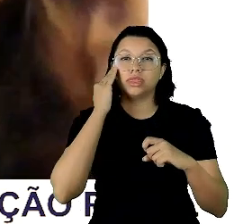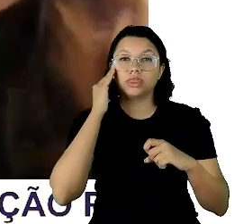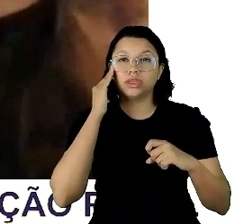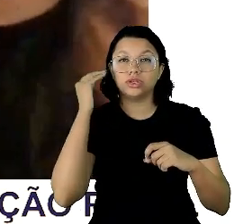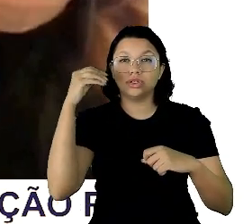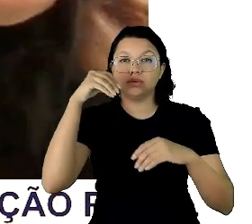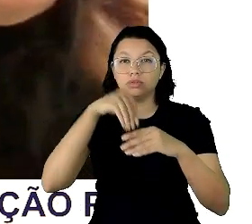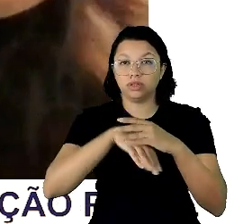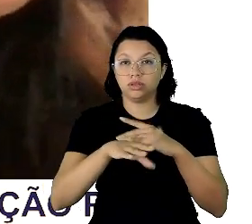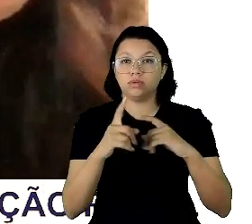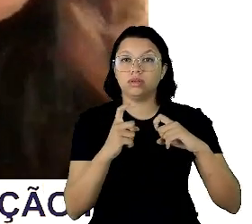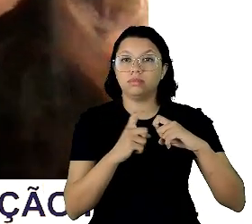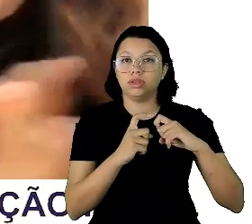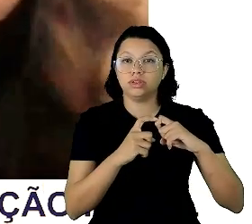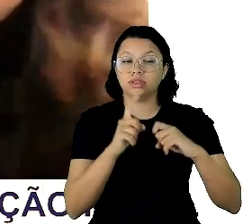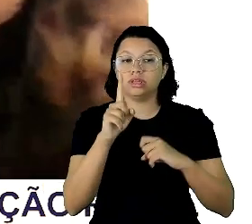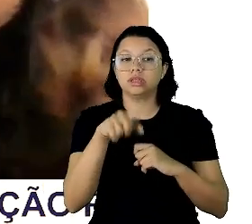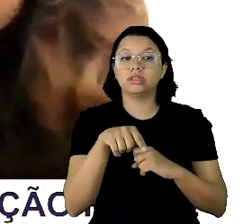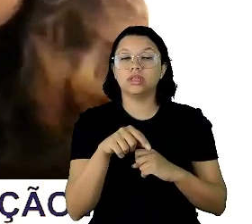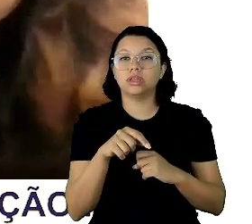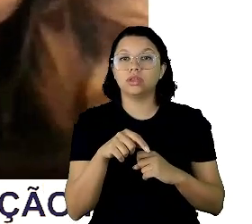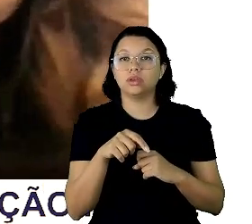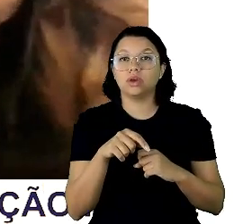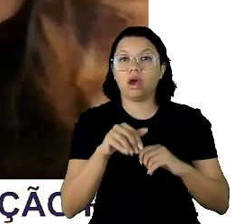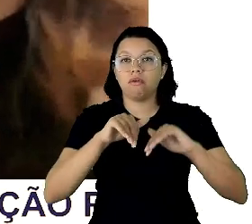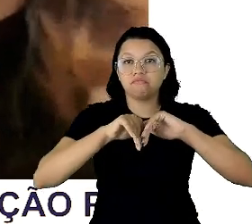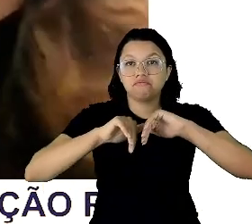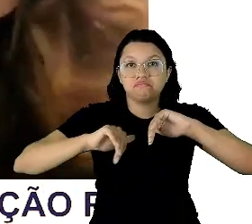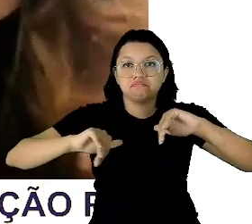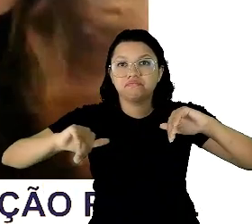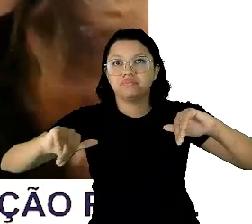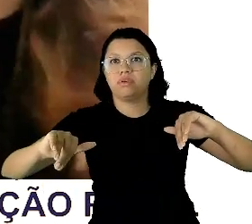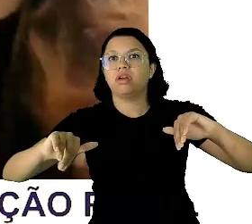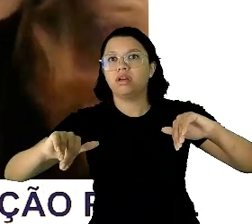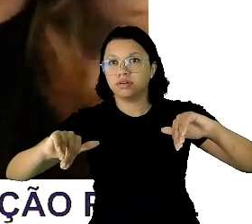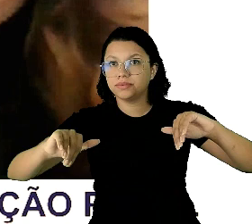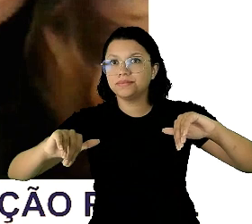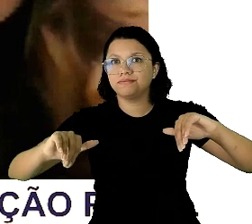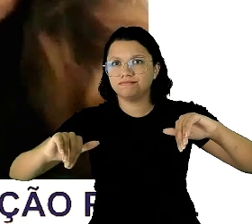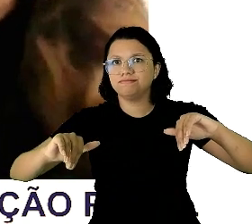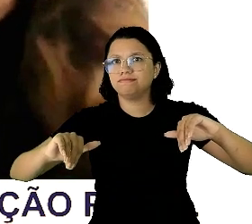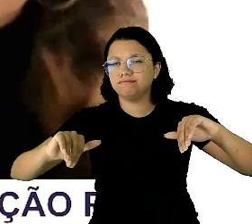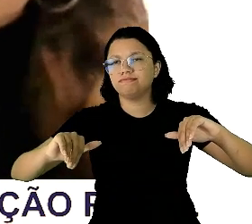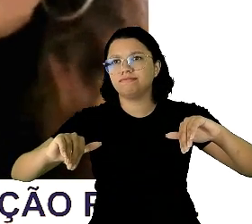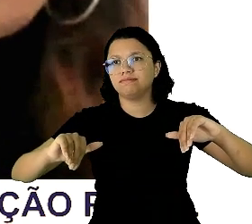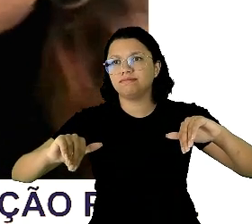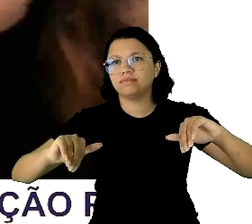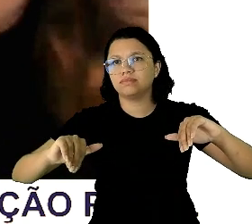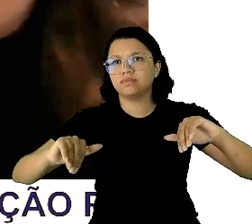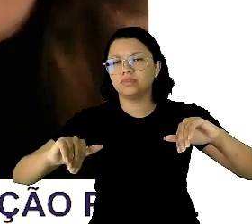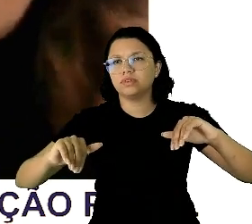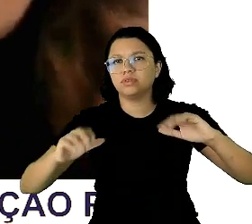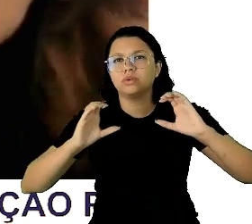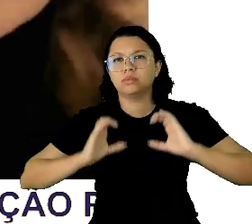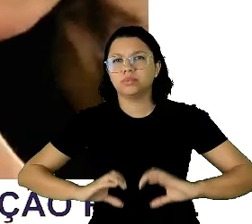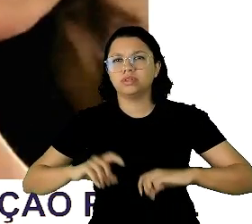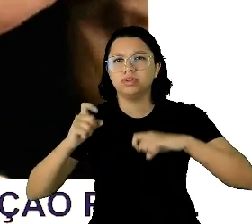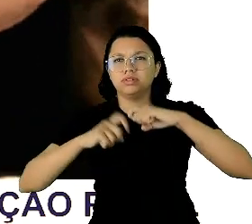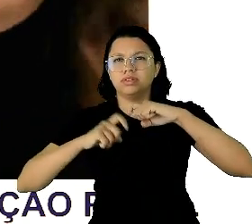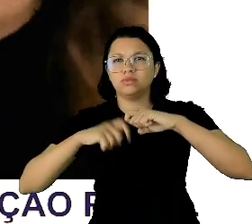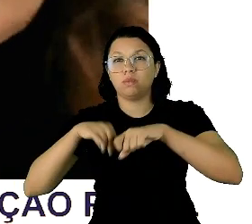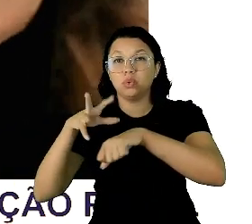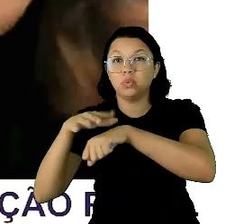medicina como fora da curva, que seria um comportamento sexual doente,